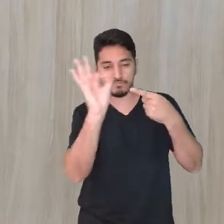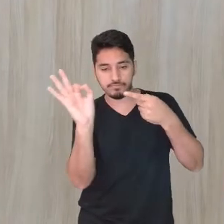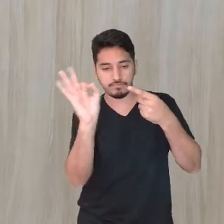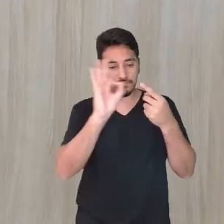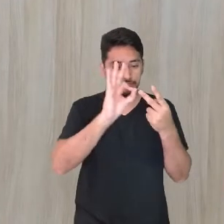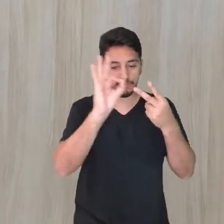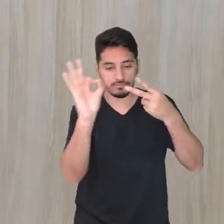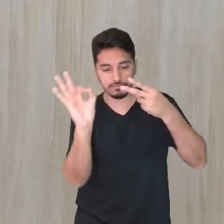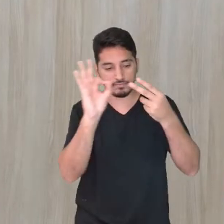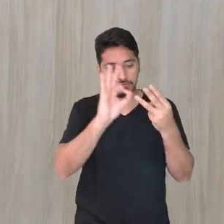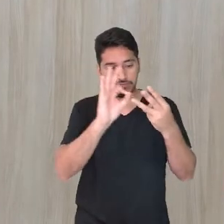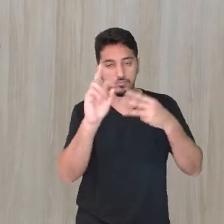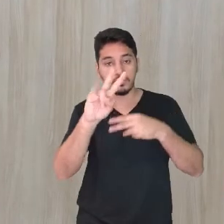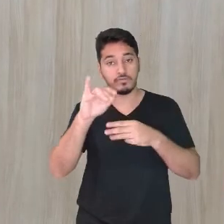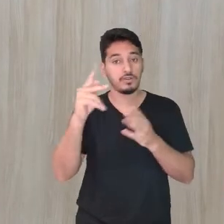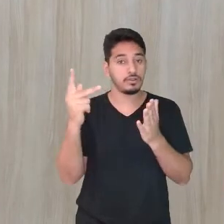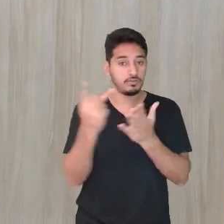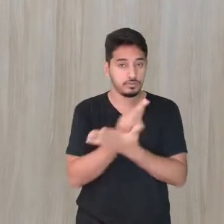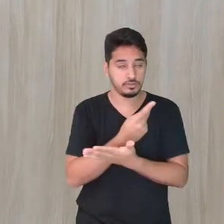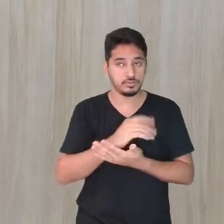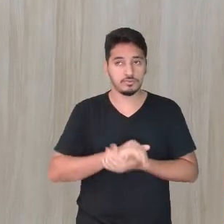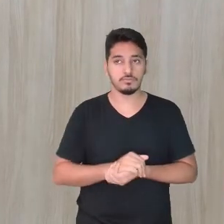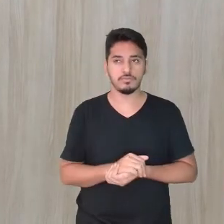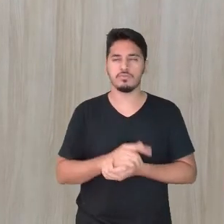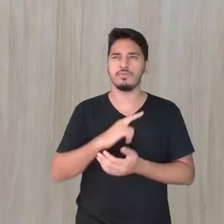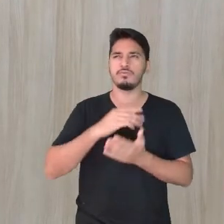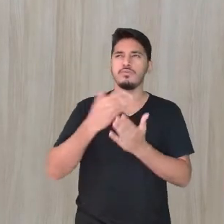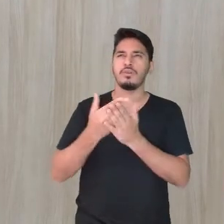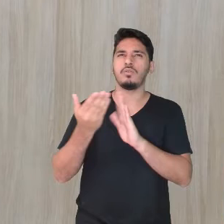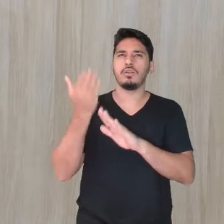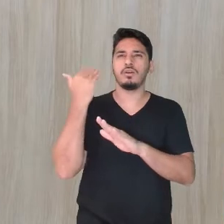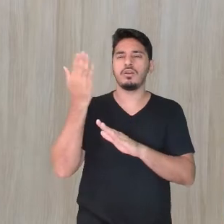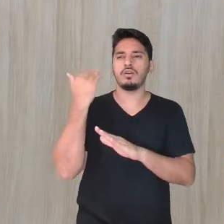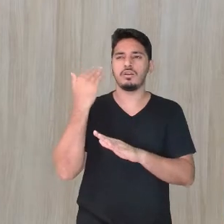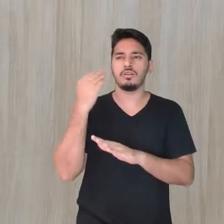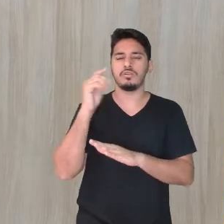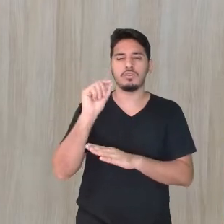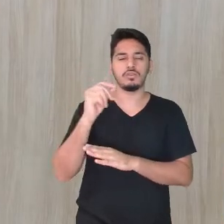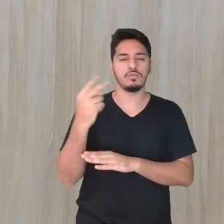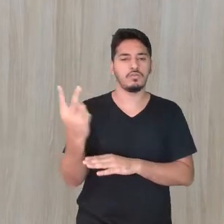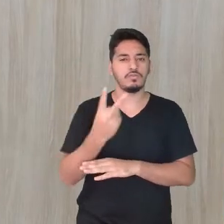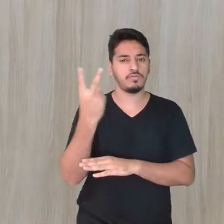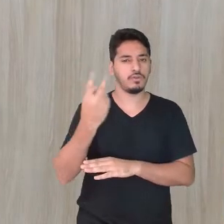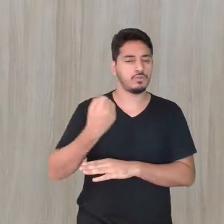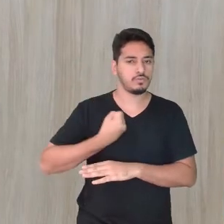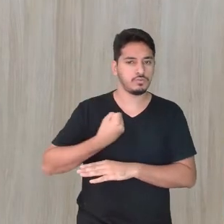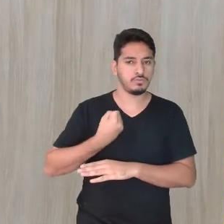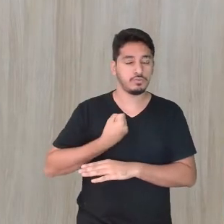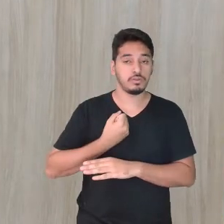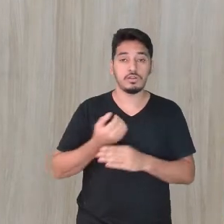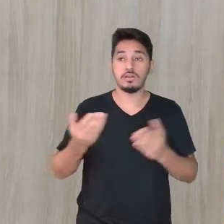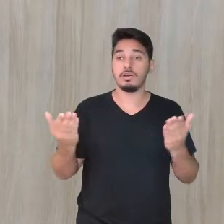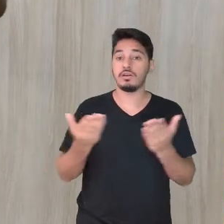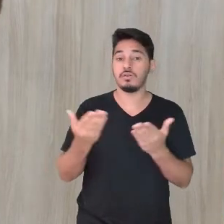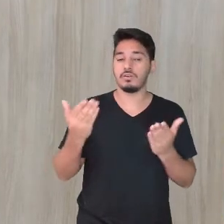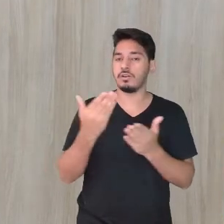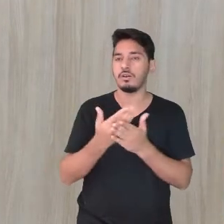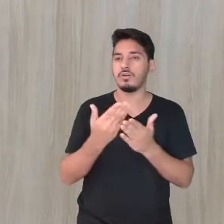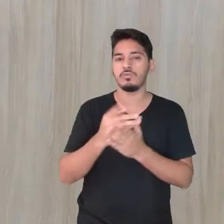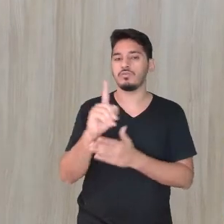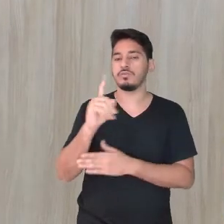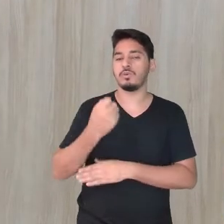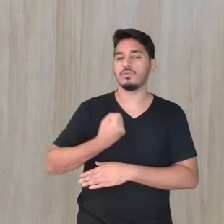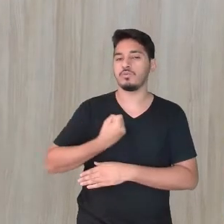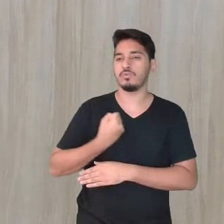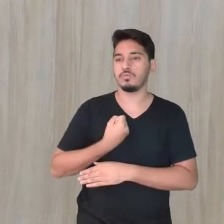aí o que é que vai acontecer nas sequências. A gente teve uma aula dessa, só que a aula dava um valor numérico. Agora, a aula não dá um valor